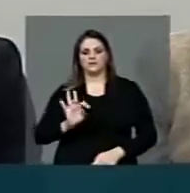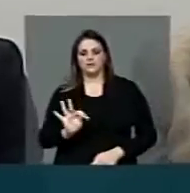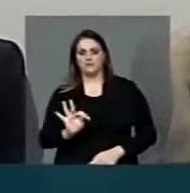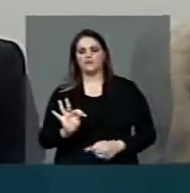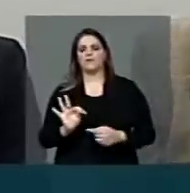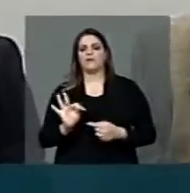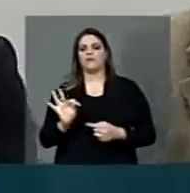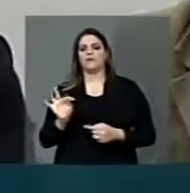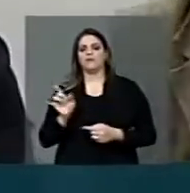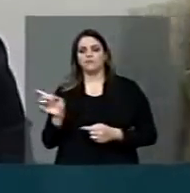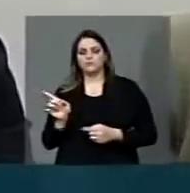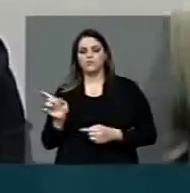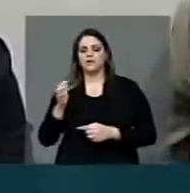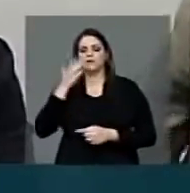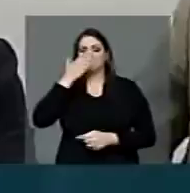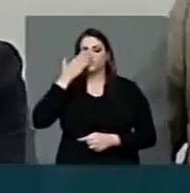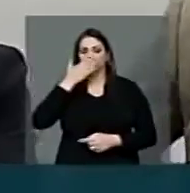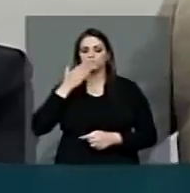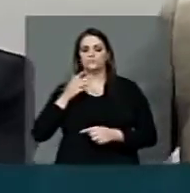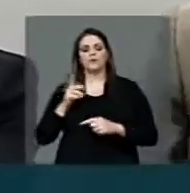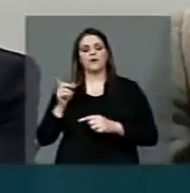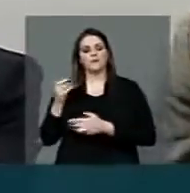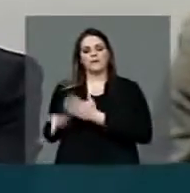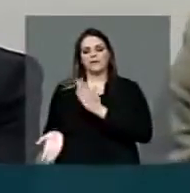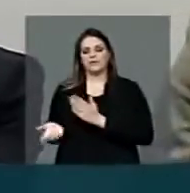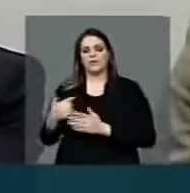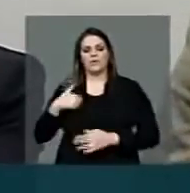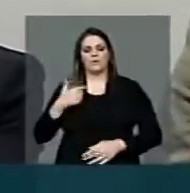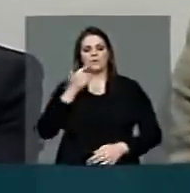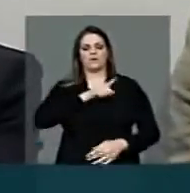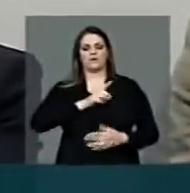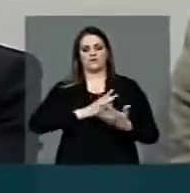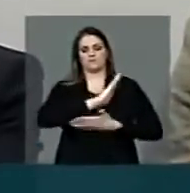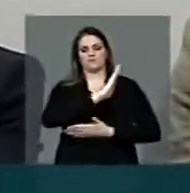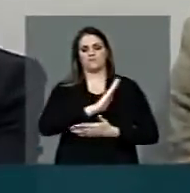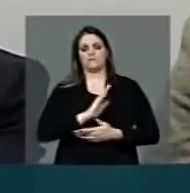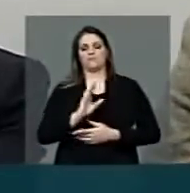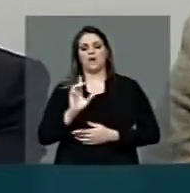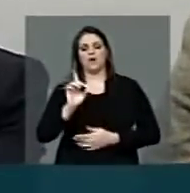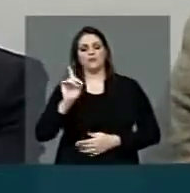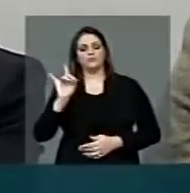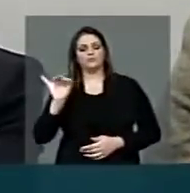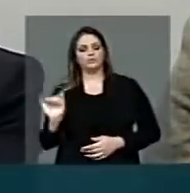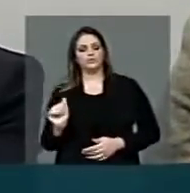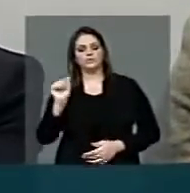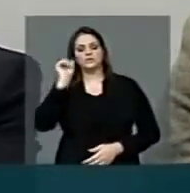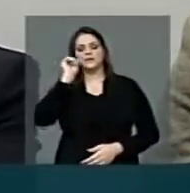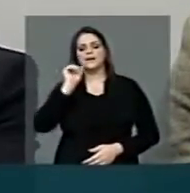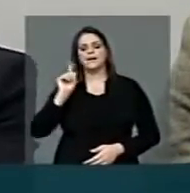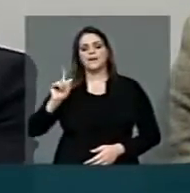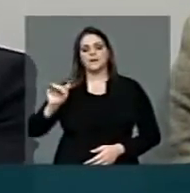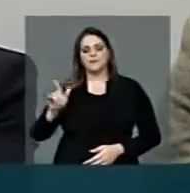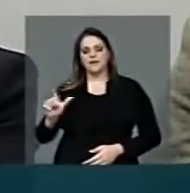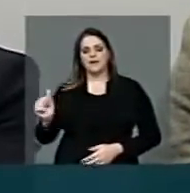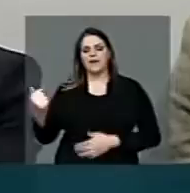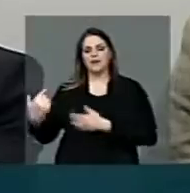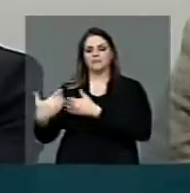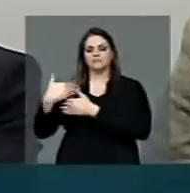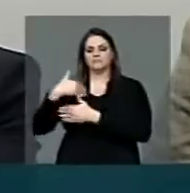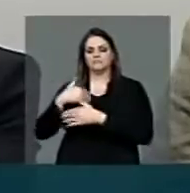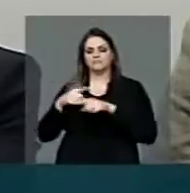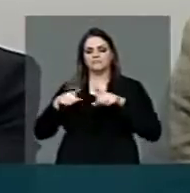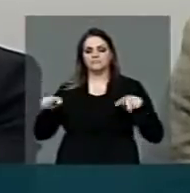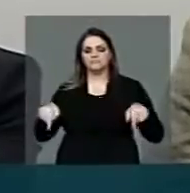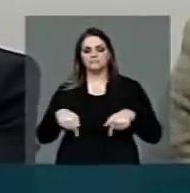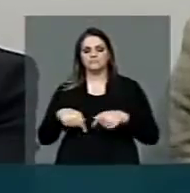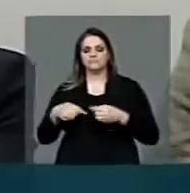E, bom, infelizmente ela não foi eleita, eu fui, e Gabriela me procurou um dia no meu gabinete para apresentar esse